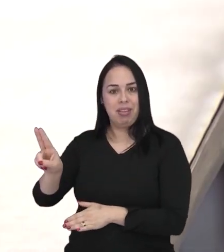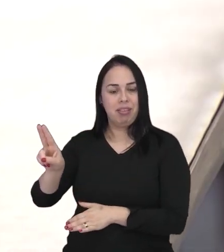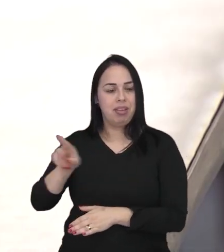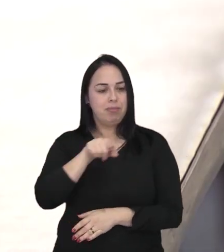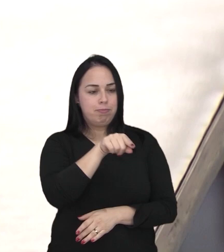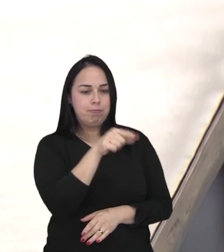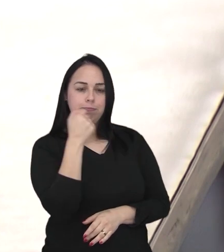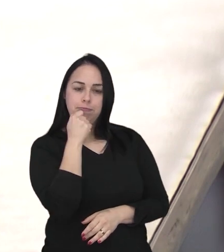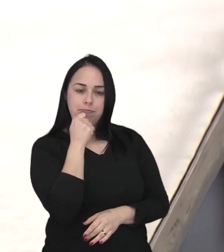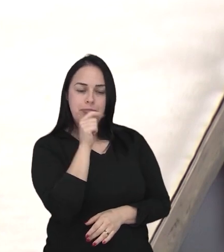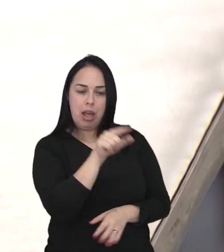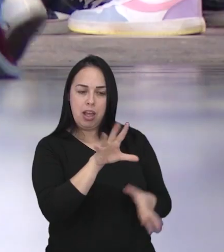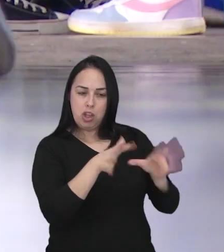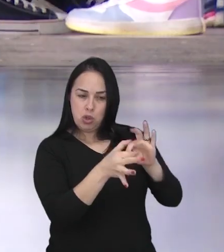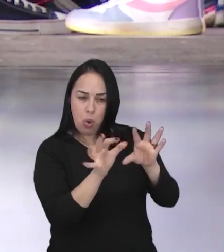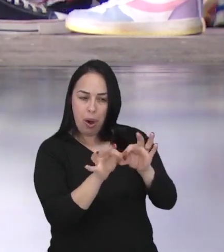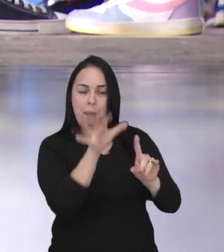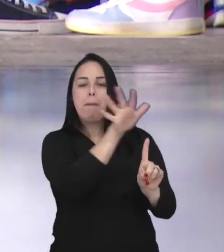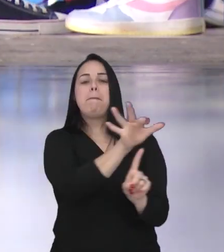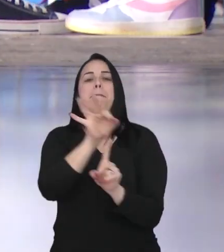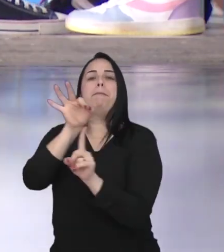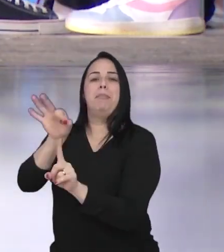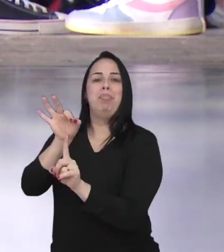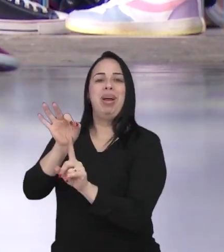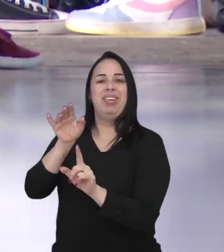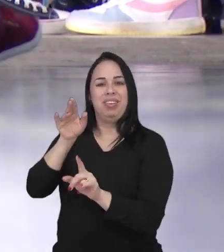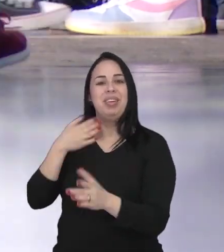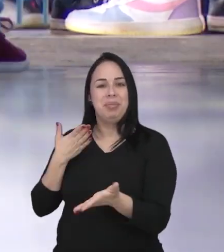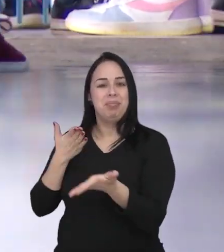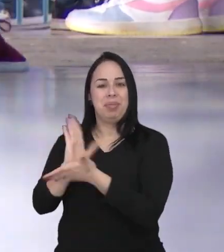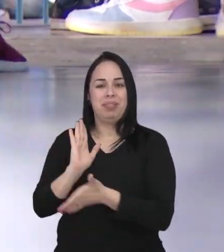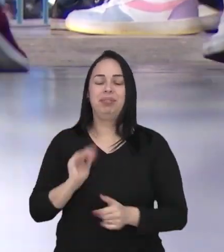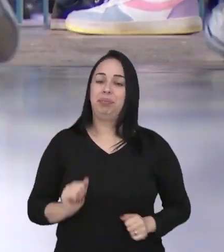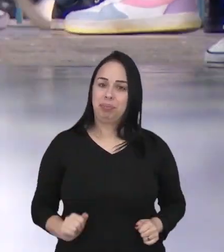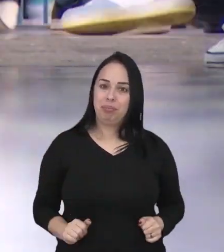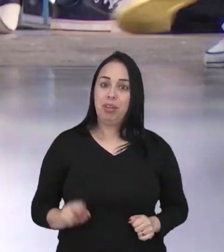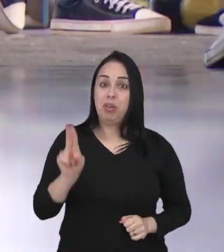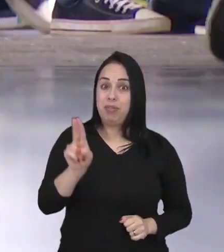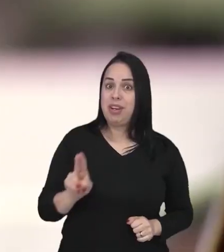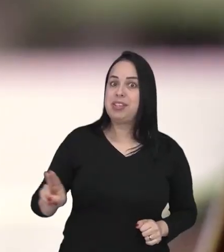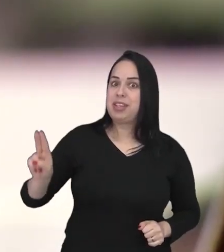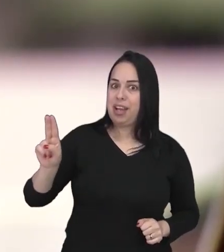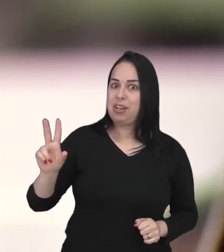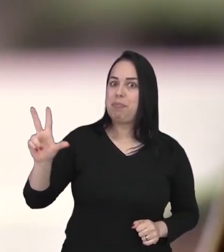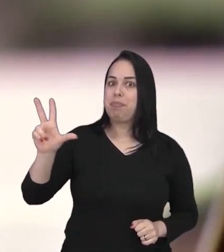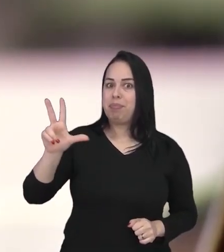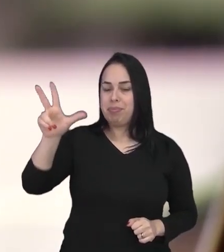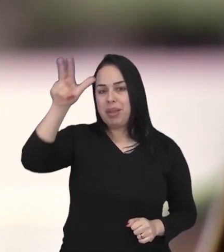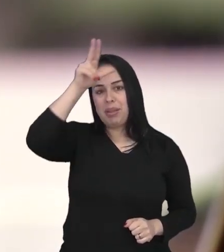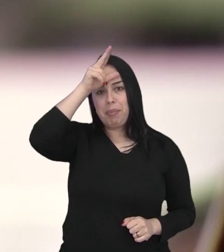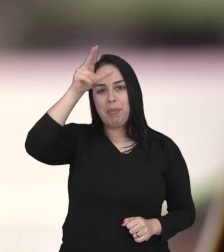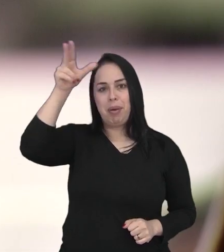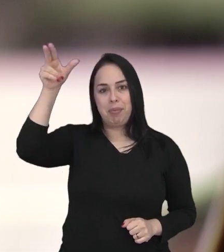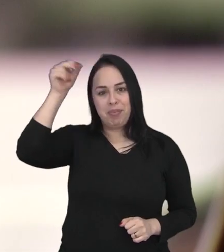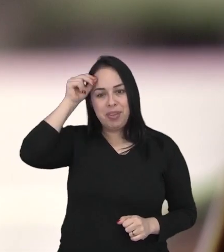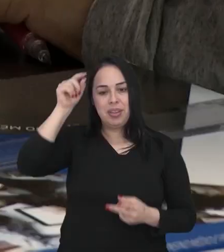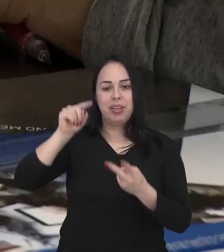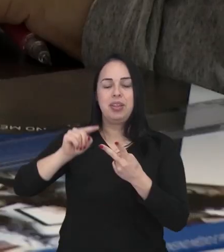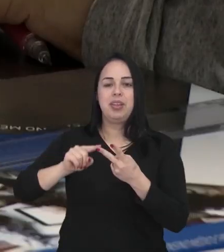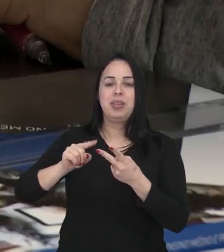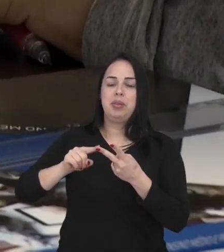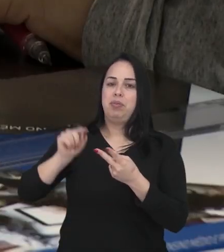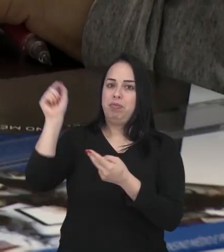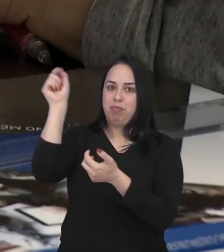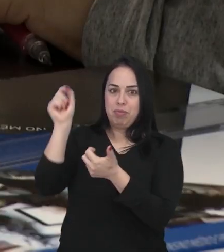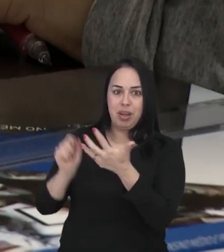ensino superior oferecem vagas para estudantes com bom desempenho nessas competições. Entre elas, universidades públicas como